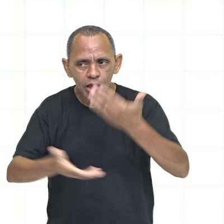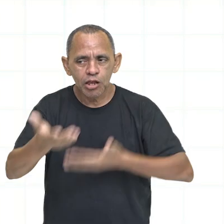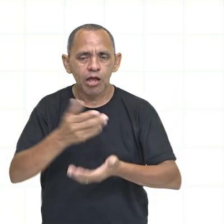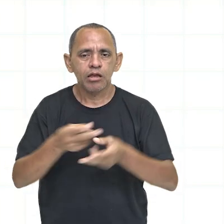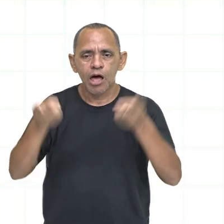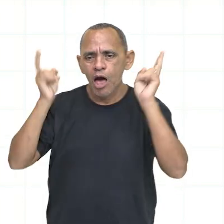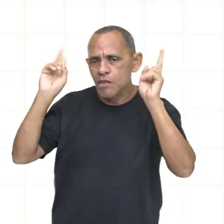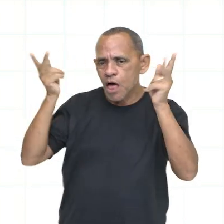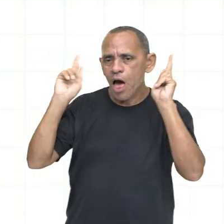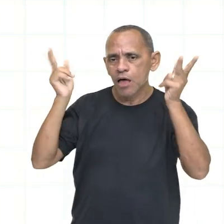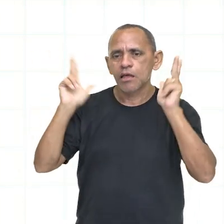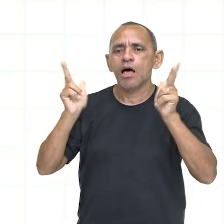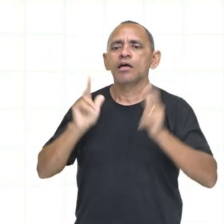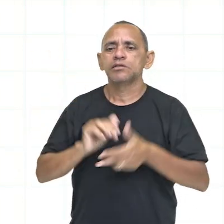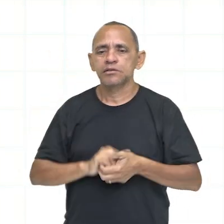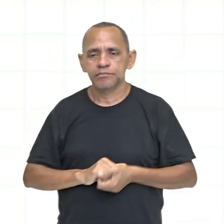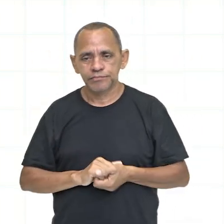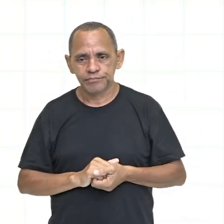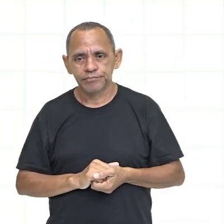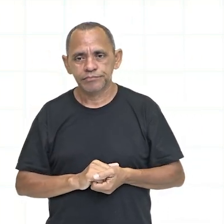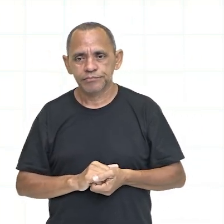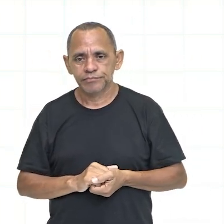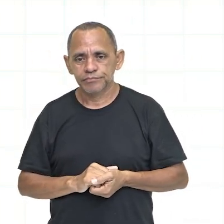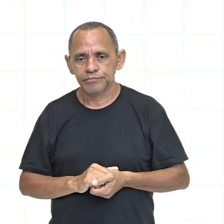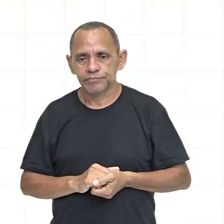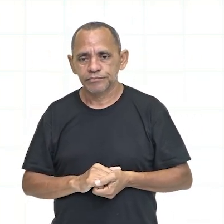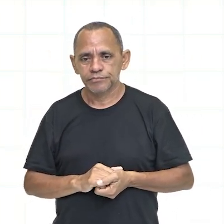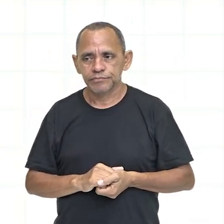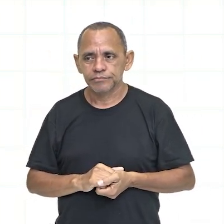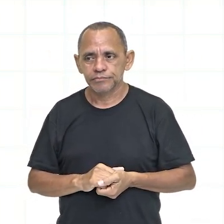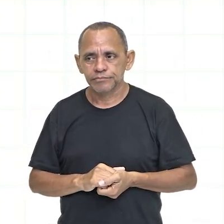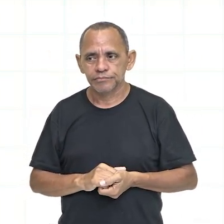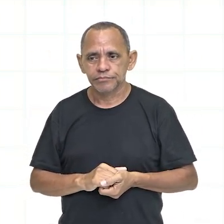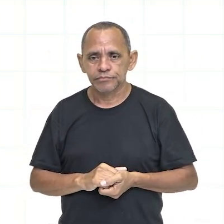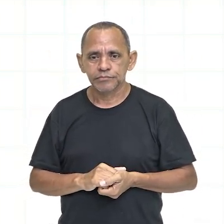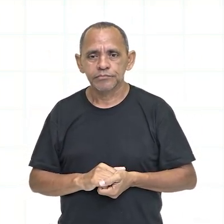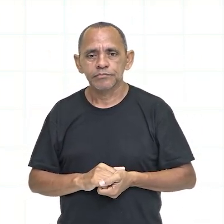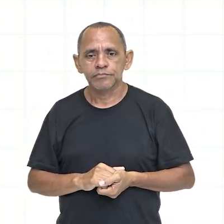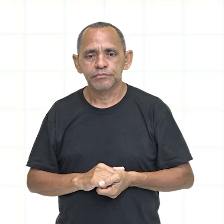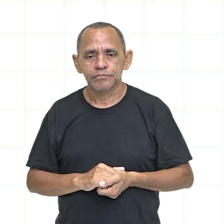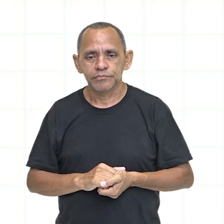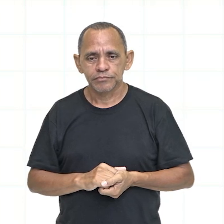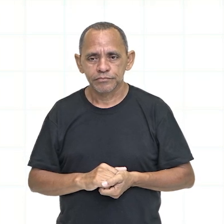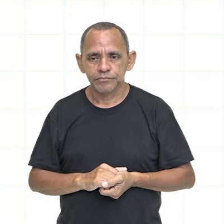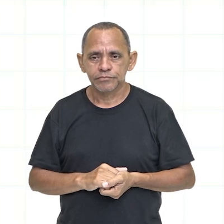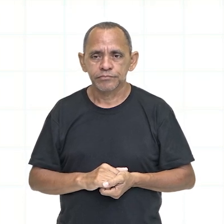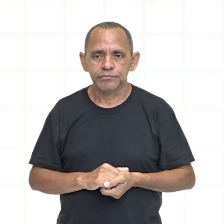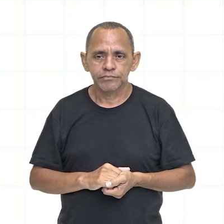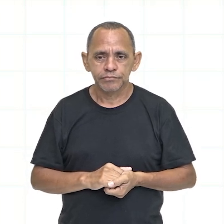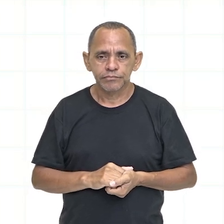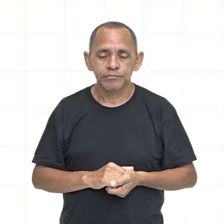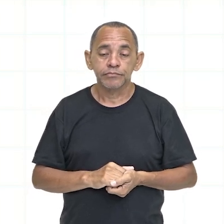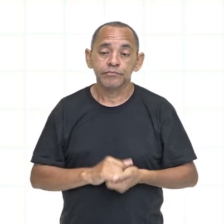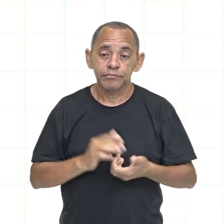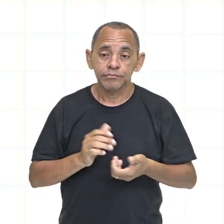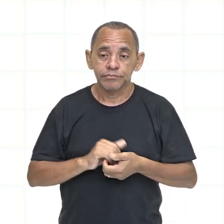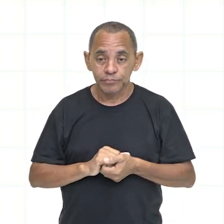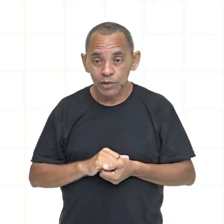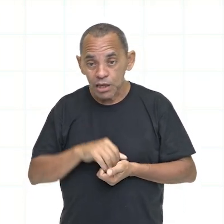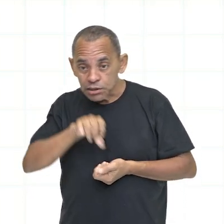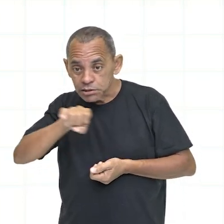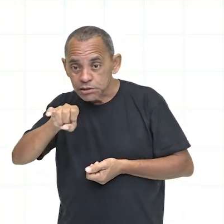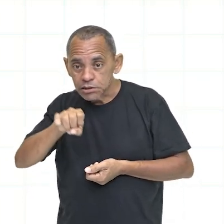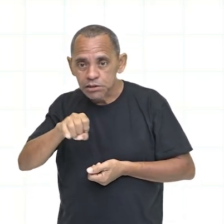dois sujeitos diferentes, tá? Então, assim, ó, the weather é o primeiro sujeito, que é de quem eu falo, daquilo que eu falo nesse contexto,